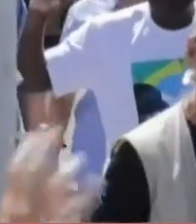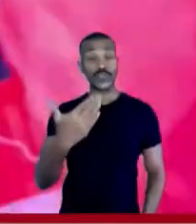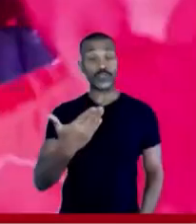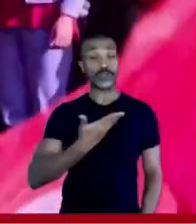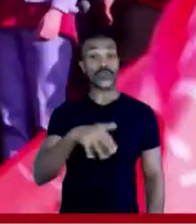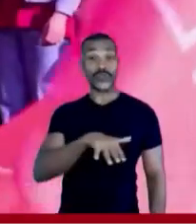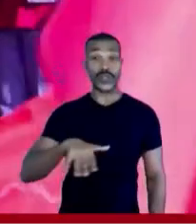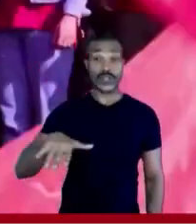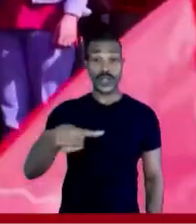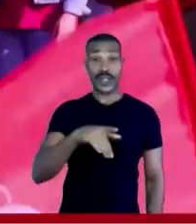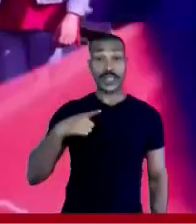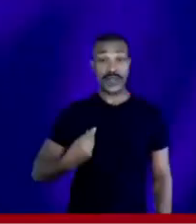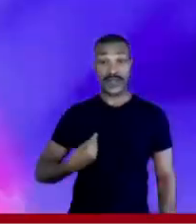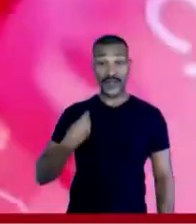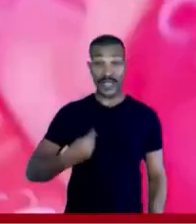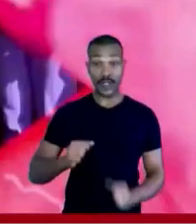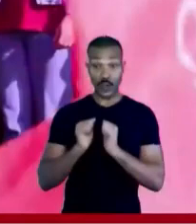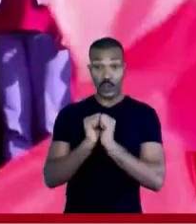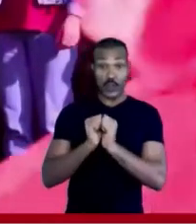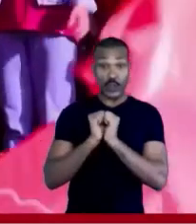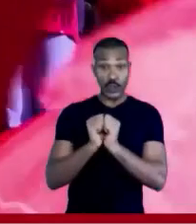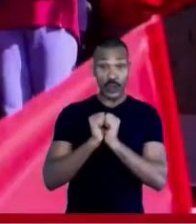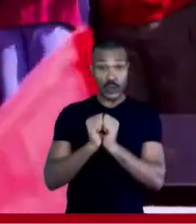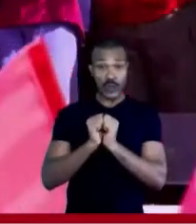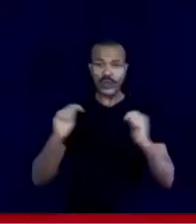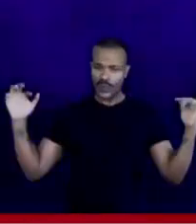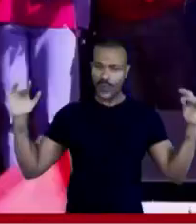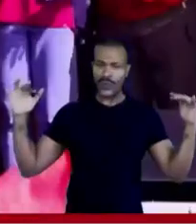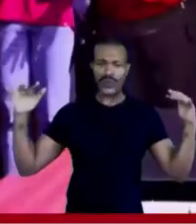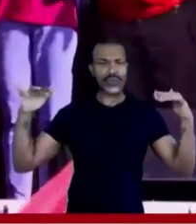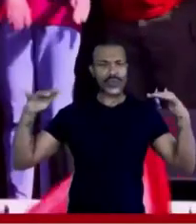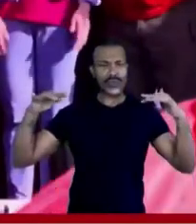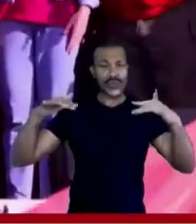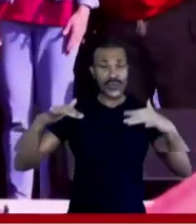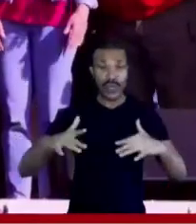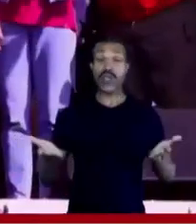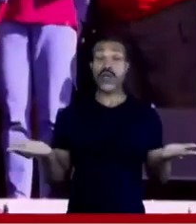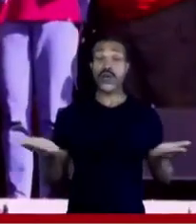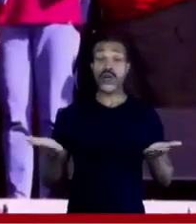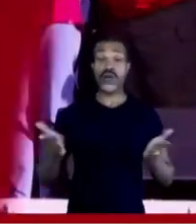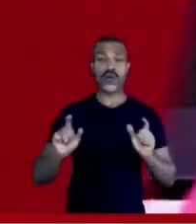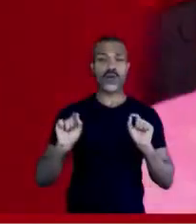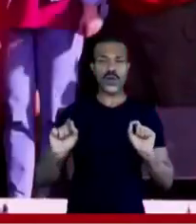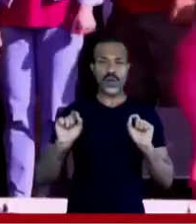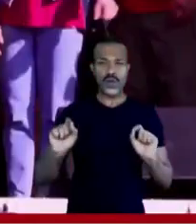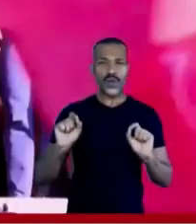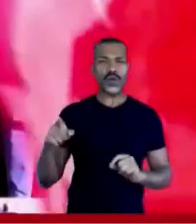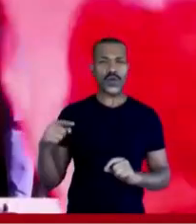da República, em destaque com o cientista político Antônio Flávio Testa, a quem eu agradeço demais pela